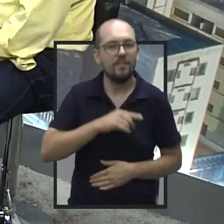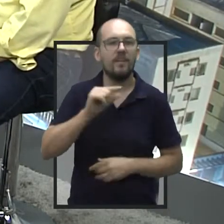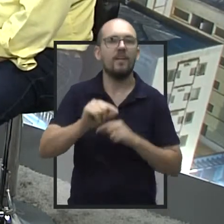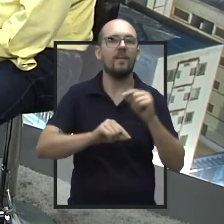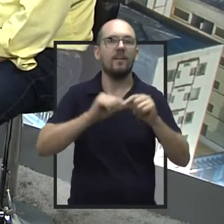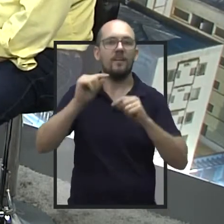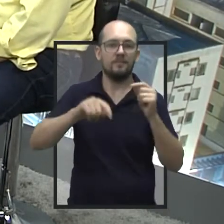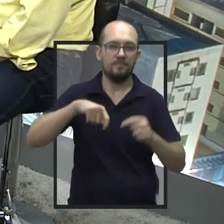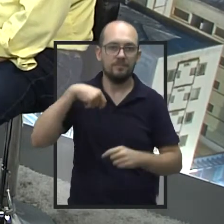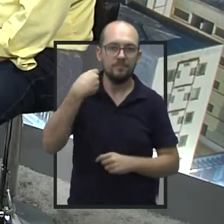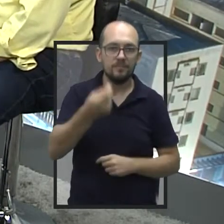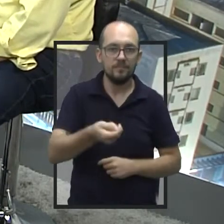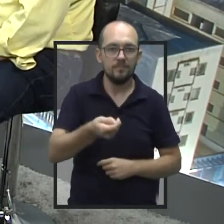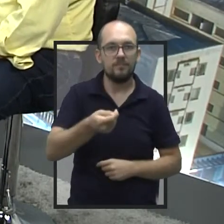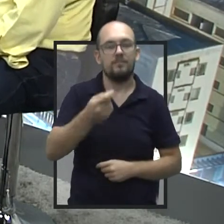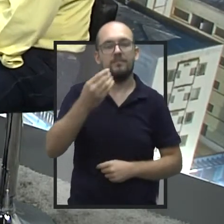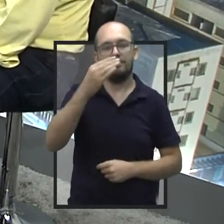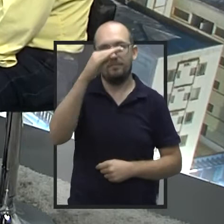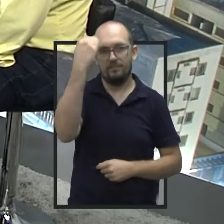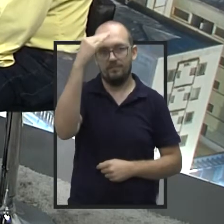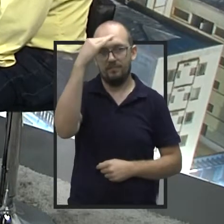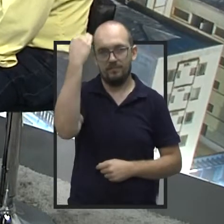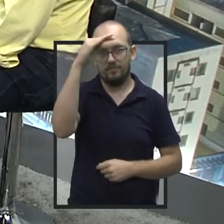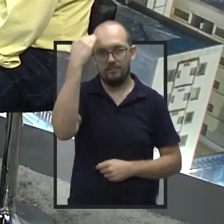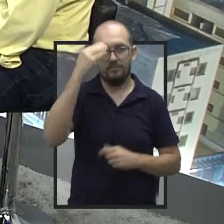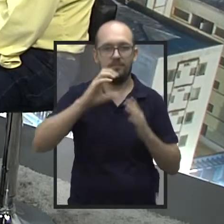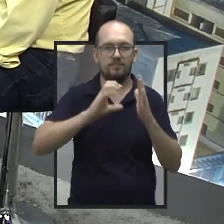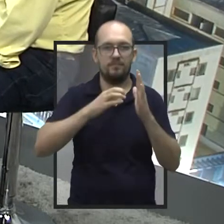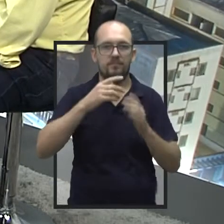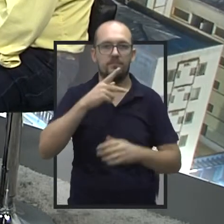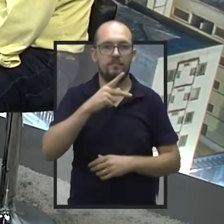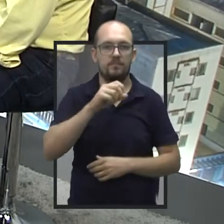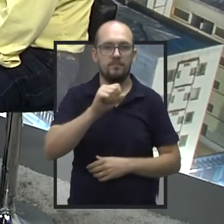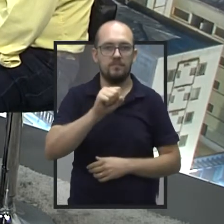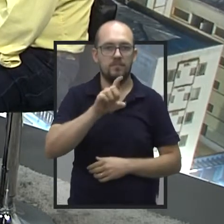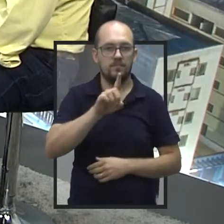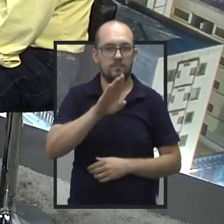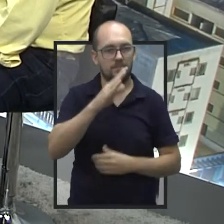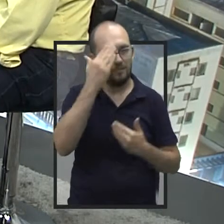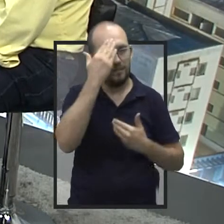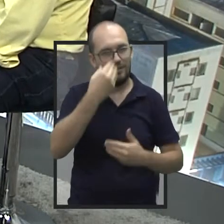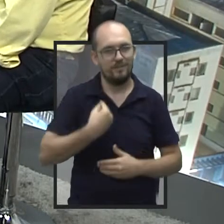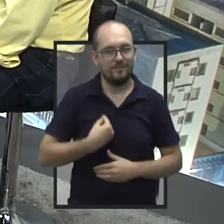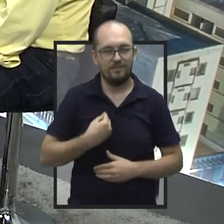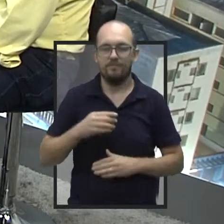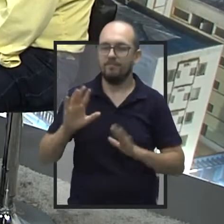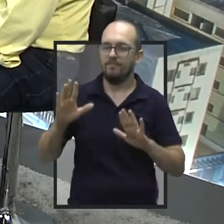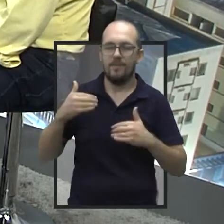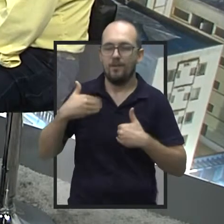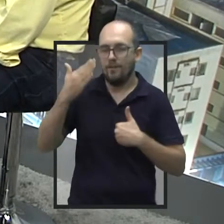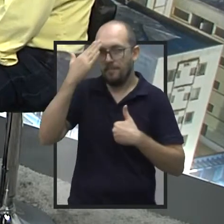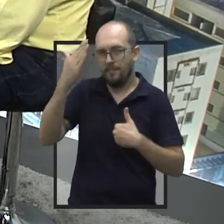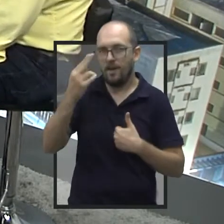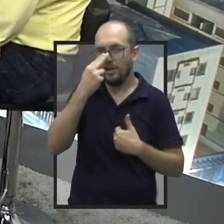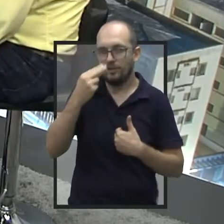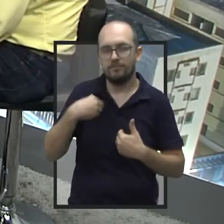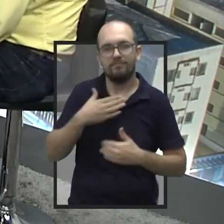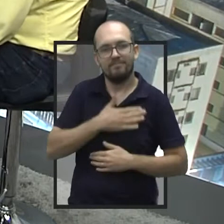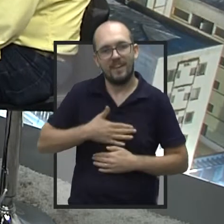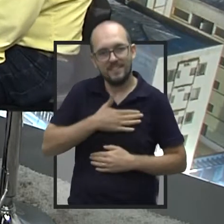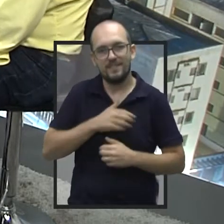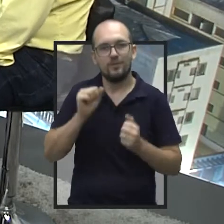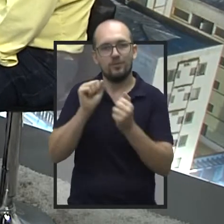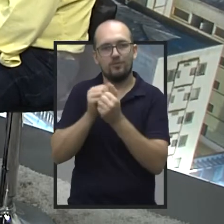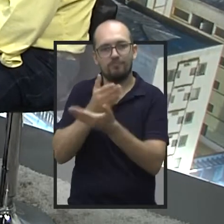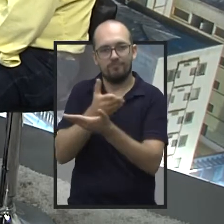TV Câmara o vereador do PSDB, João Pacheco. Vereador, obrigado pela sua presença aqui conosco. Eu que agradeço, Ângela. É sempre um prazer estar aqui falando com você